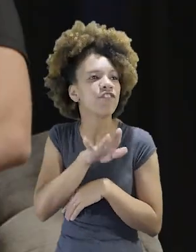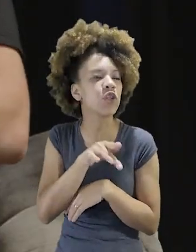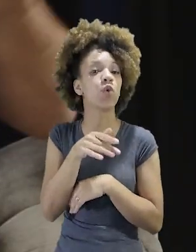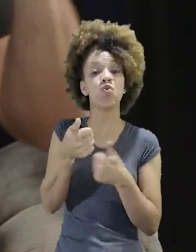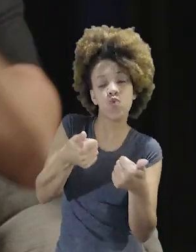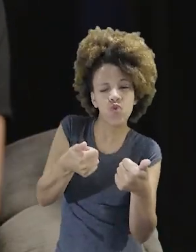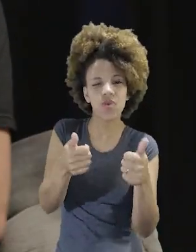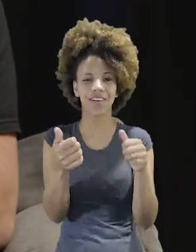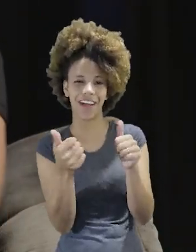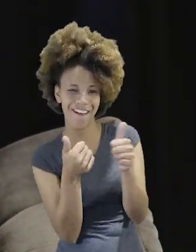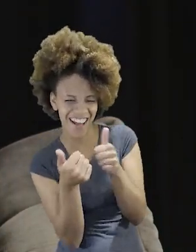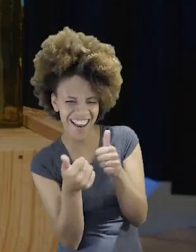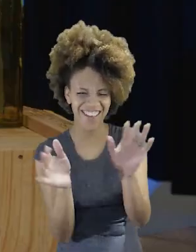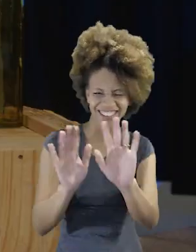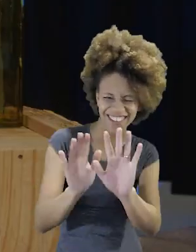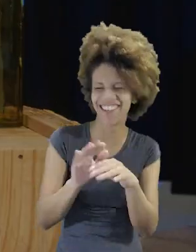defender Valeu galera